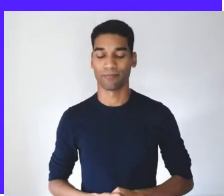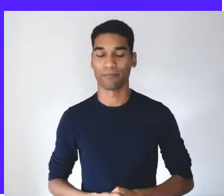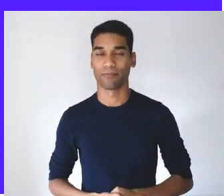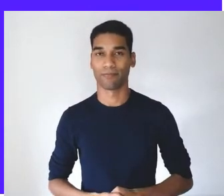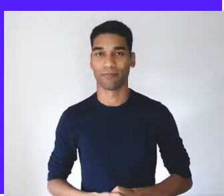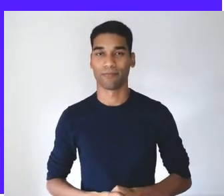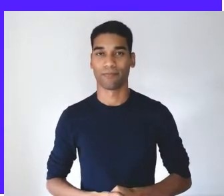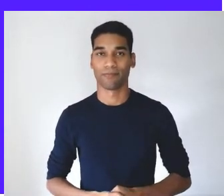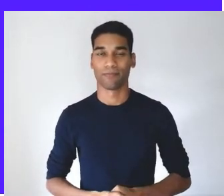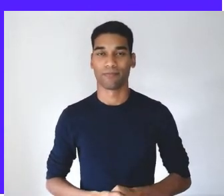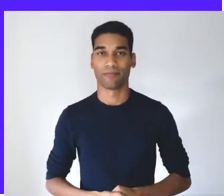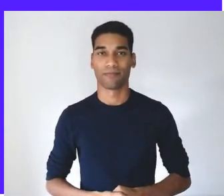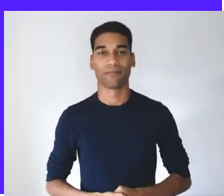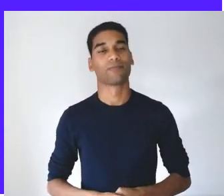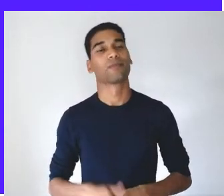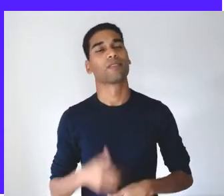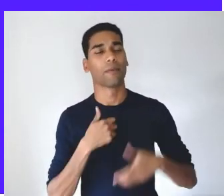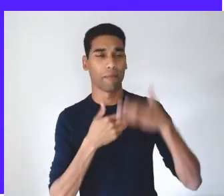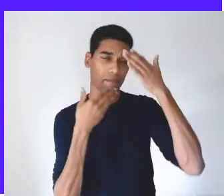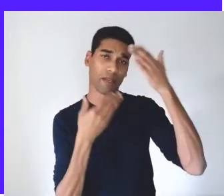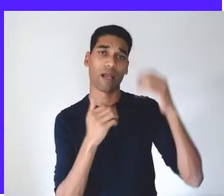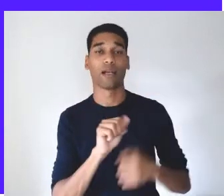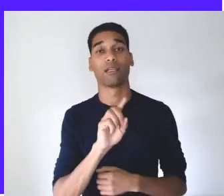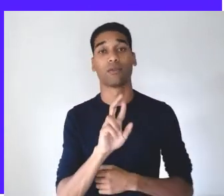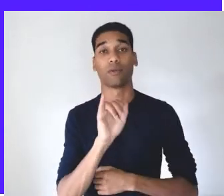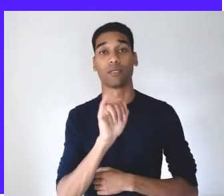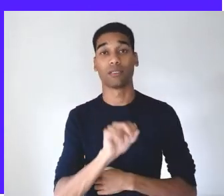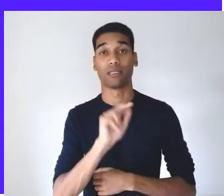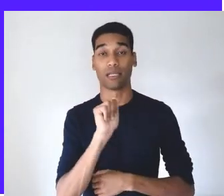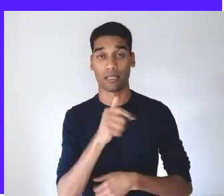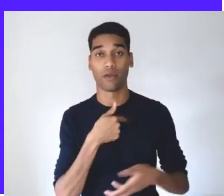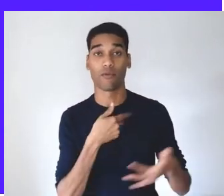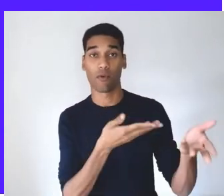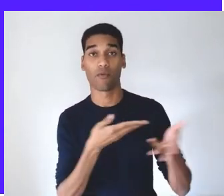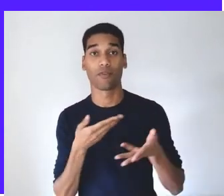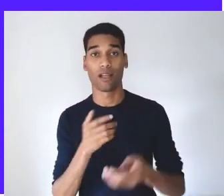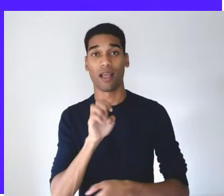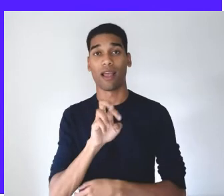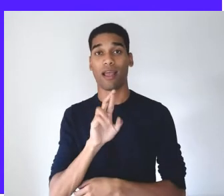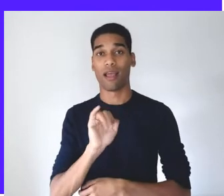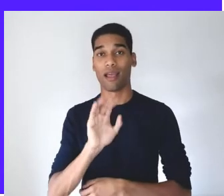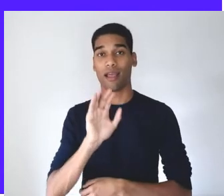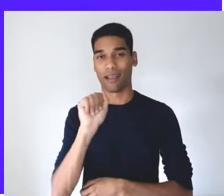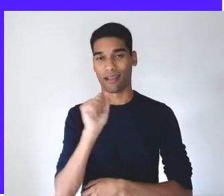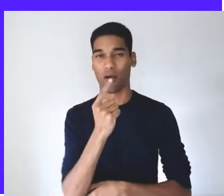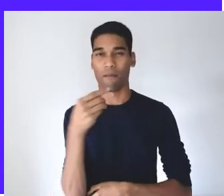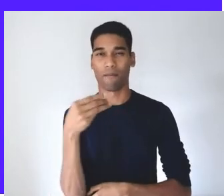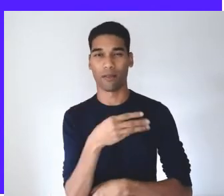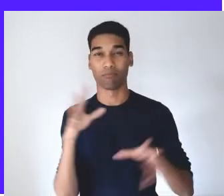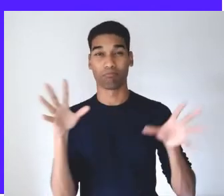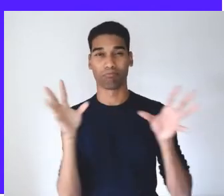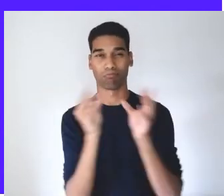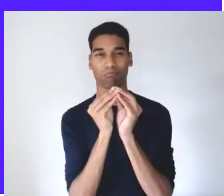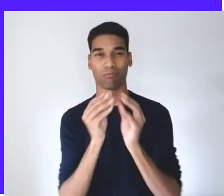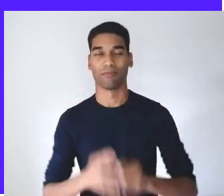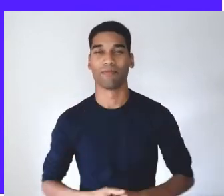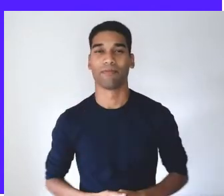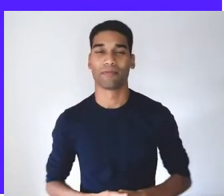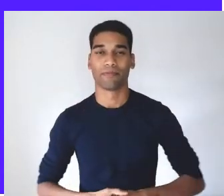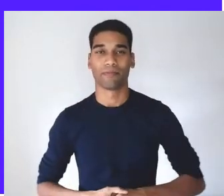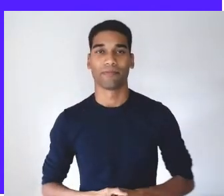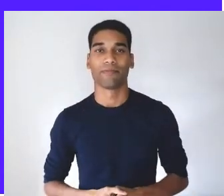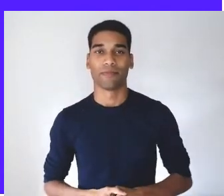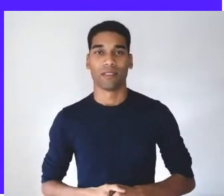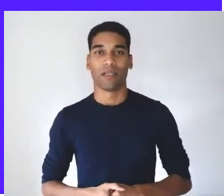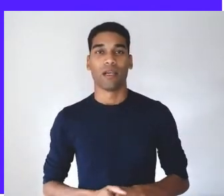Beleza, obrigado, Adriana. Érica, seu minutinho final. Bom. Bom, Adriana, seu livro